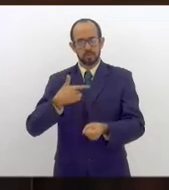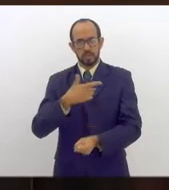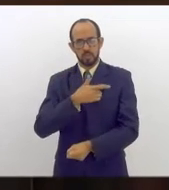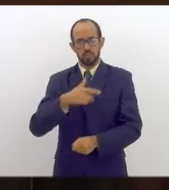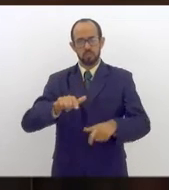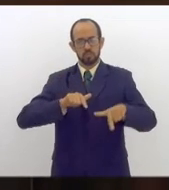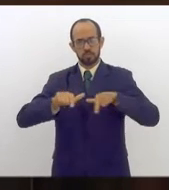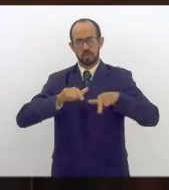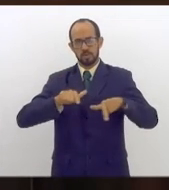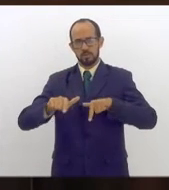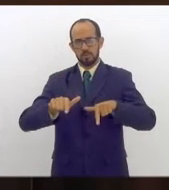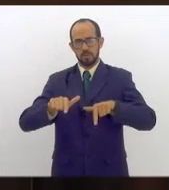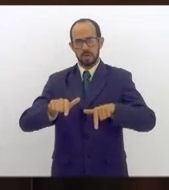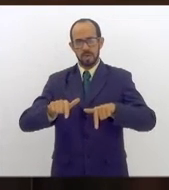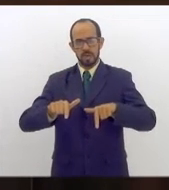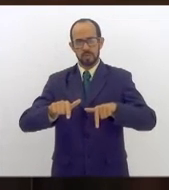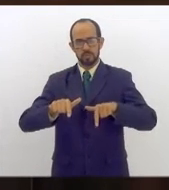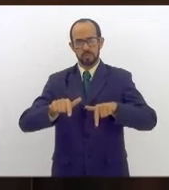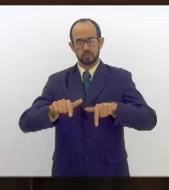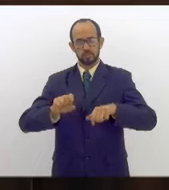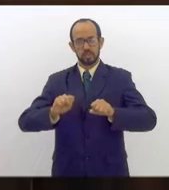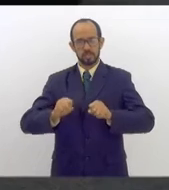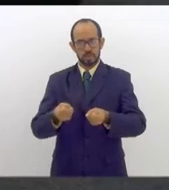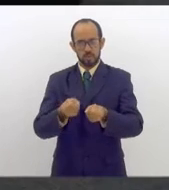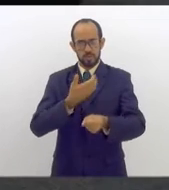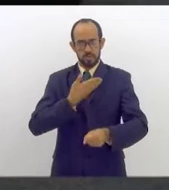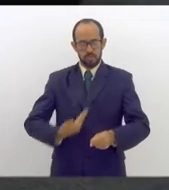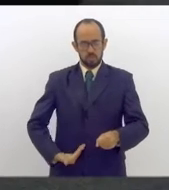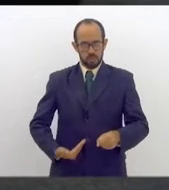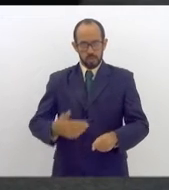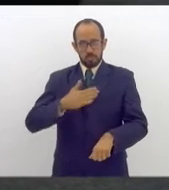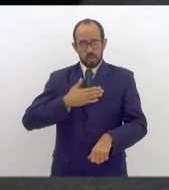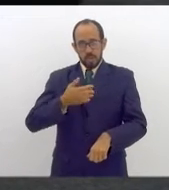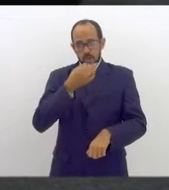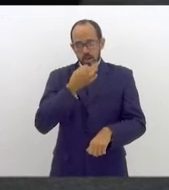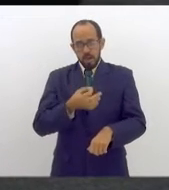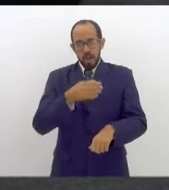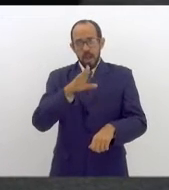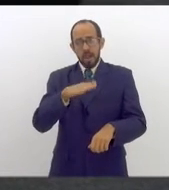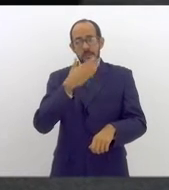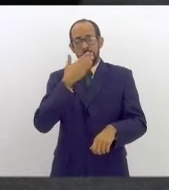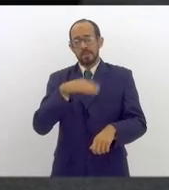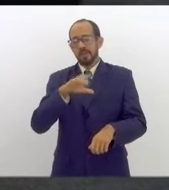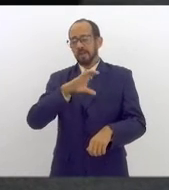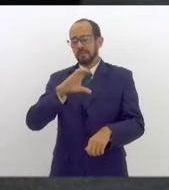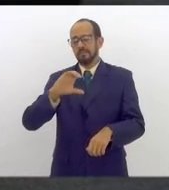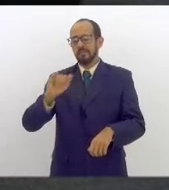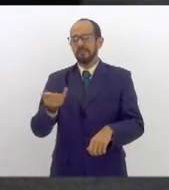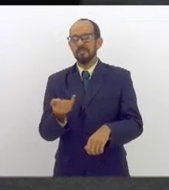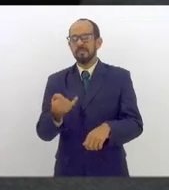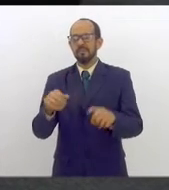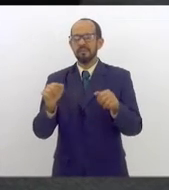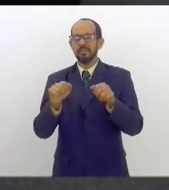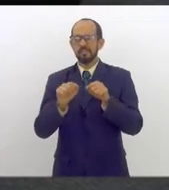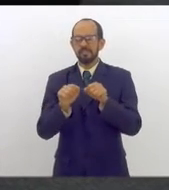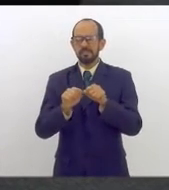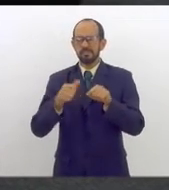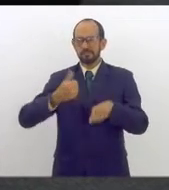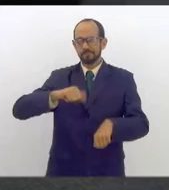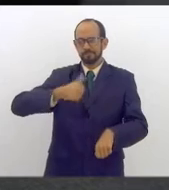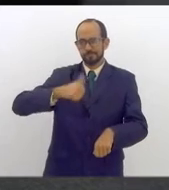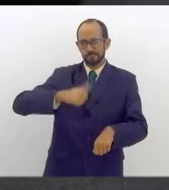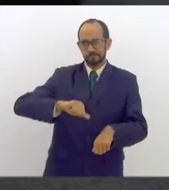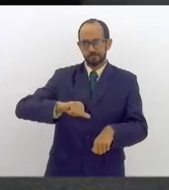Trabalho dos Agentes da Segurança Pública. Então, o meu posicionamento é solicitar à CCJ que possa fazer análise